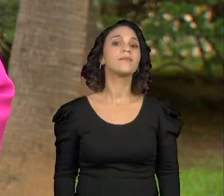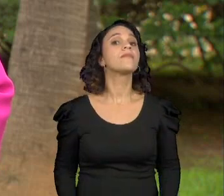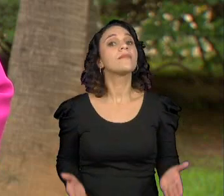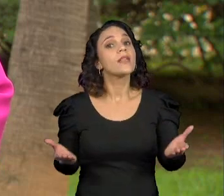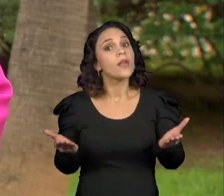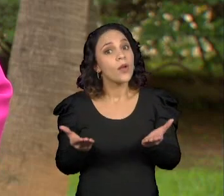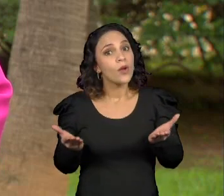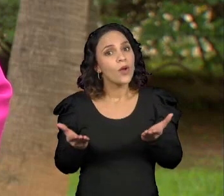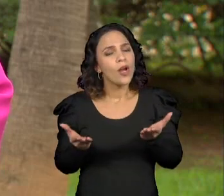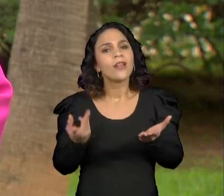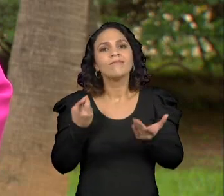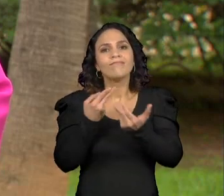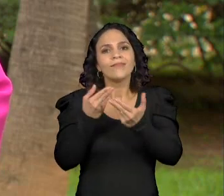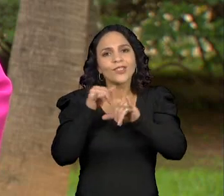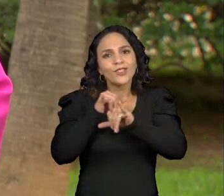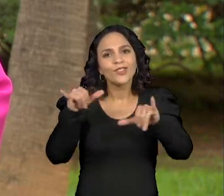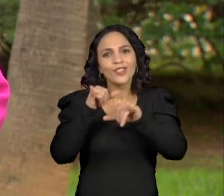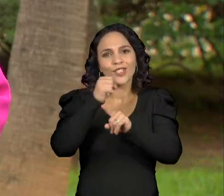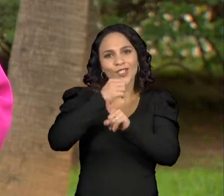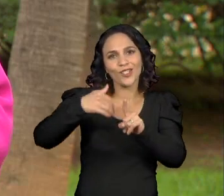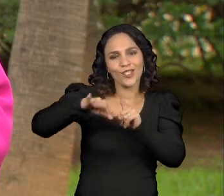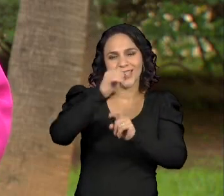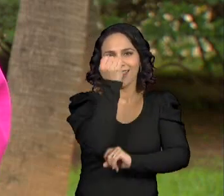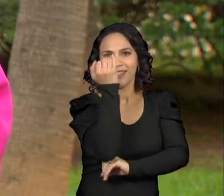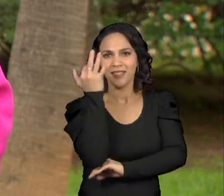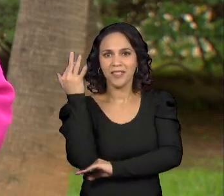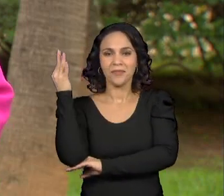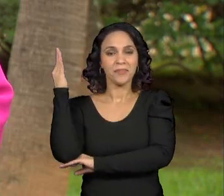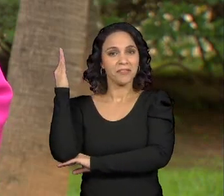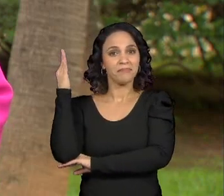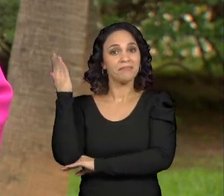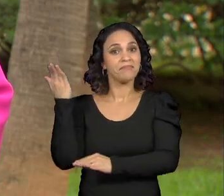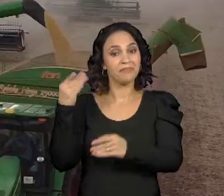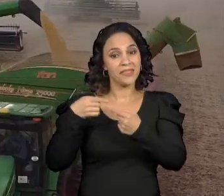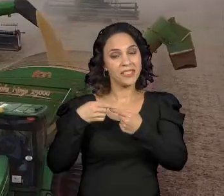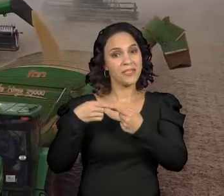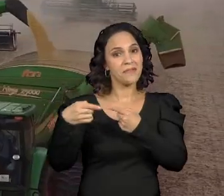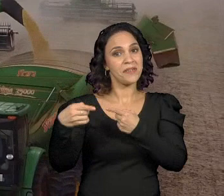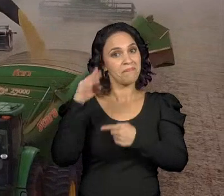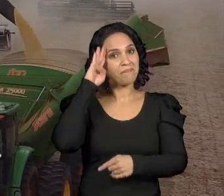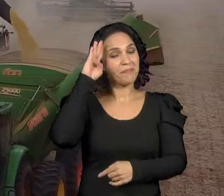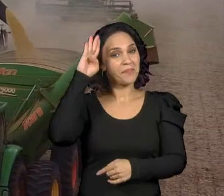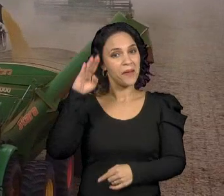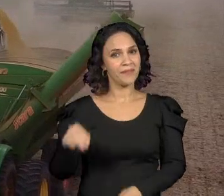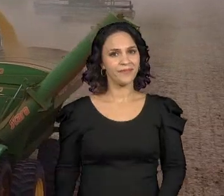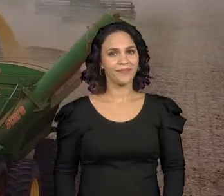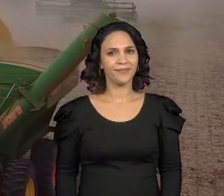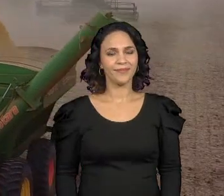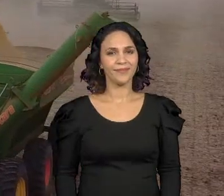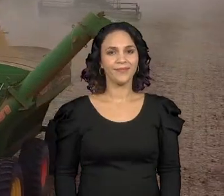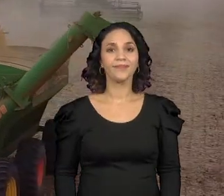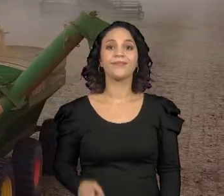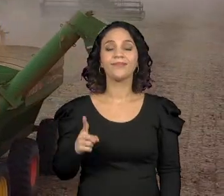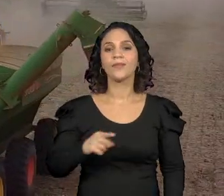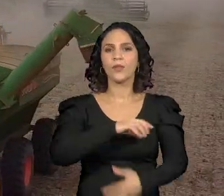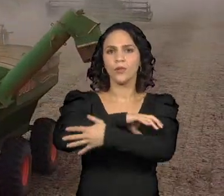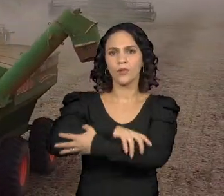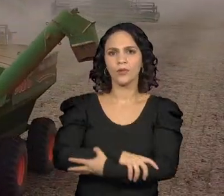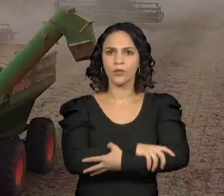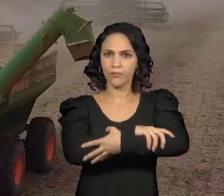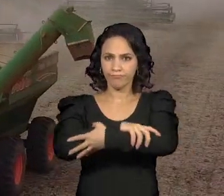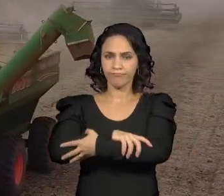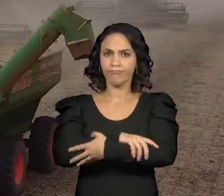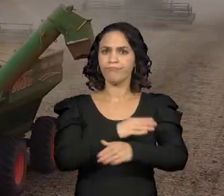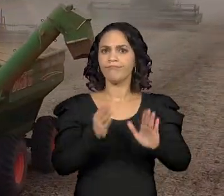Agora vamos às notícias socioambientais que tiveram destaque nesta semana. A União Europeia propõe banir